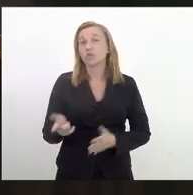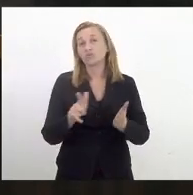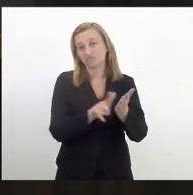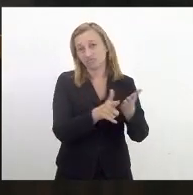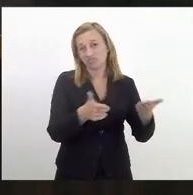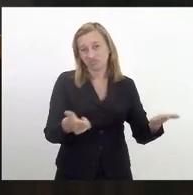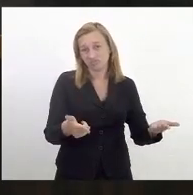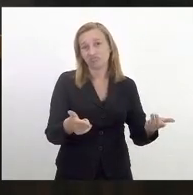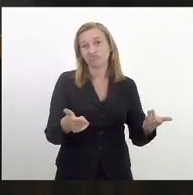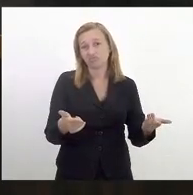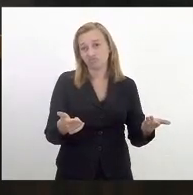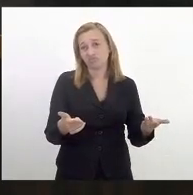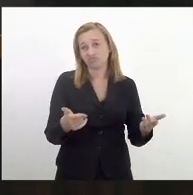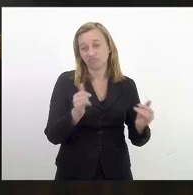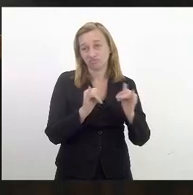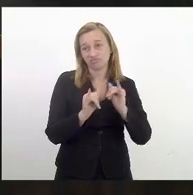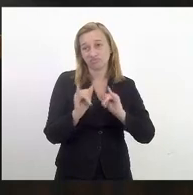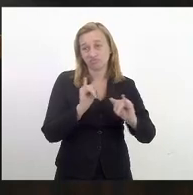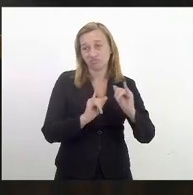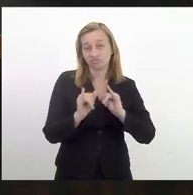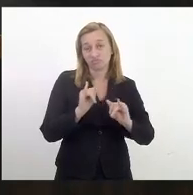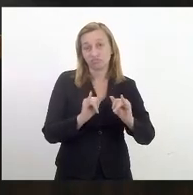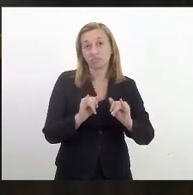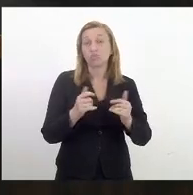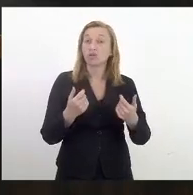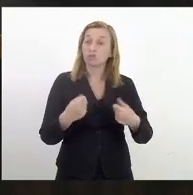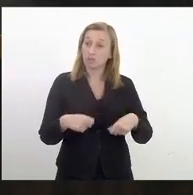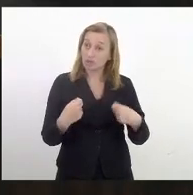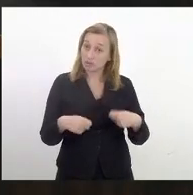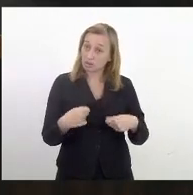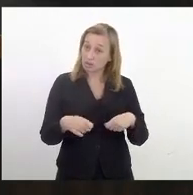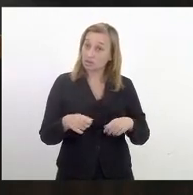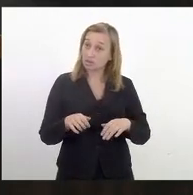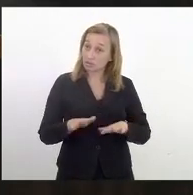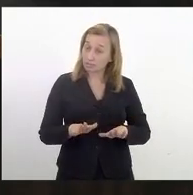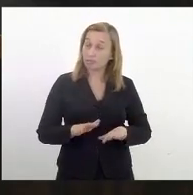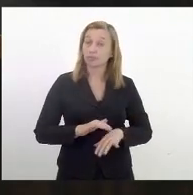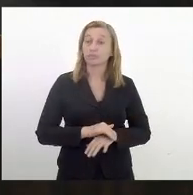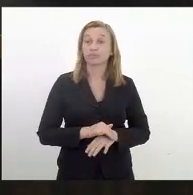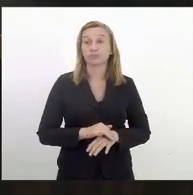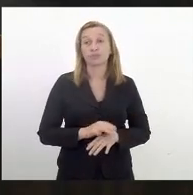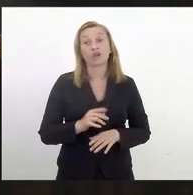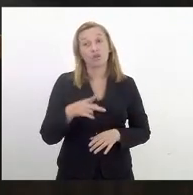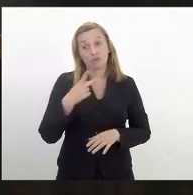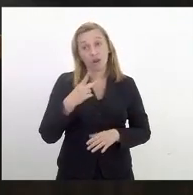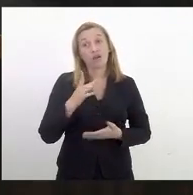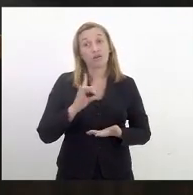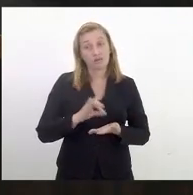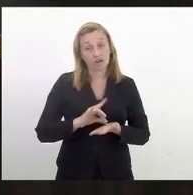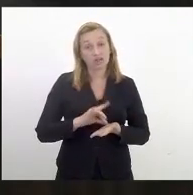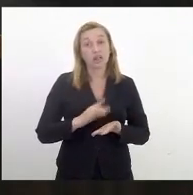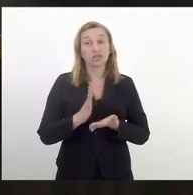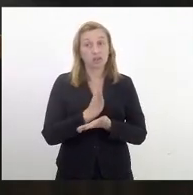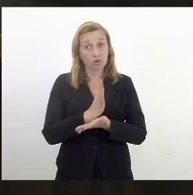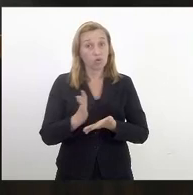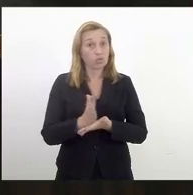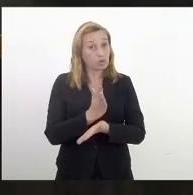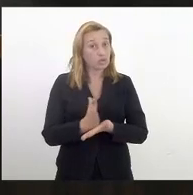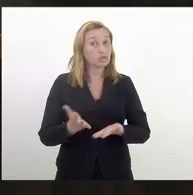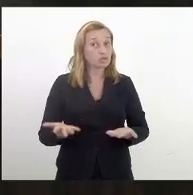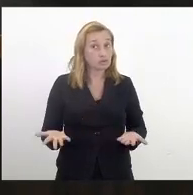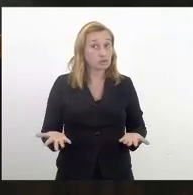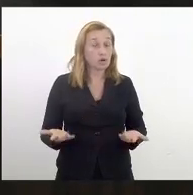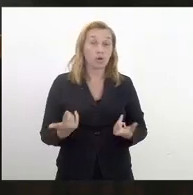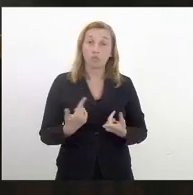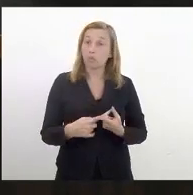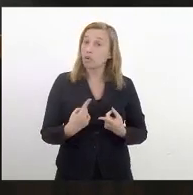matérias Oi e a gente precisa restabelecer e a verdade em algumas delas é